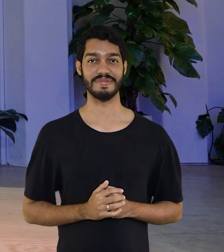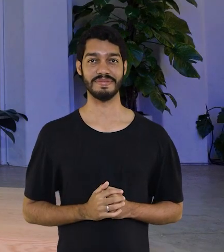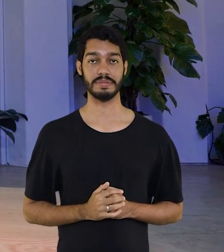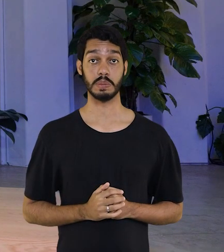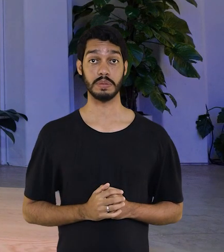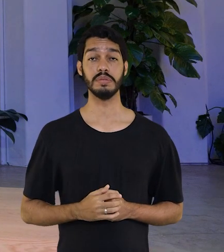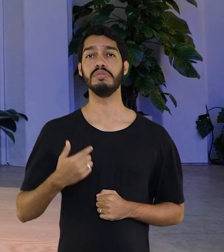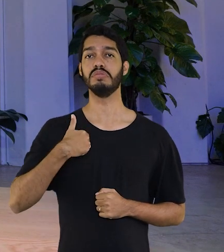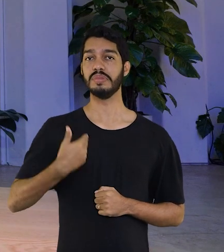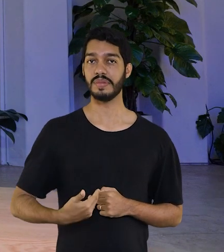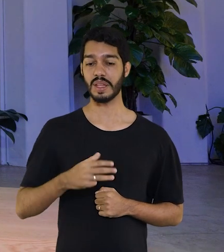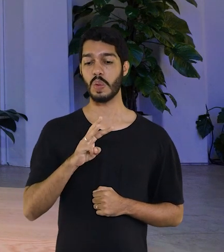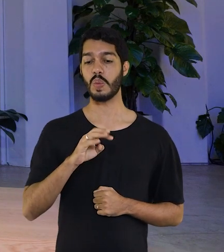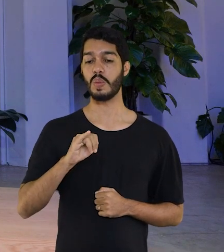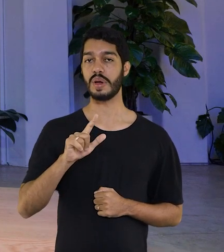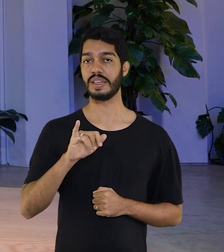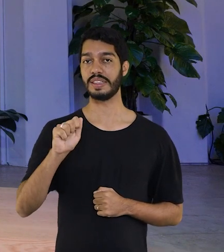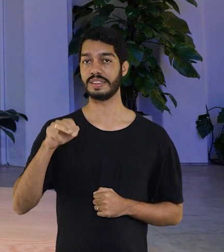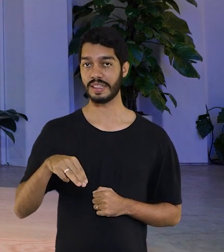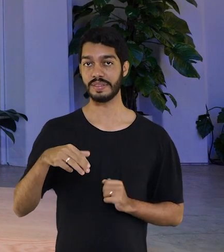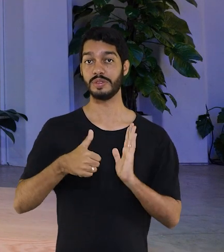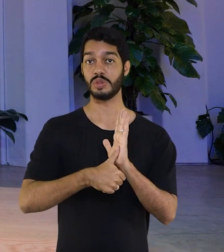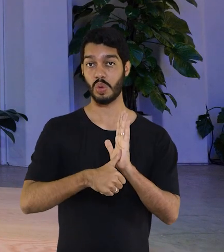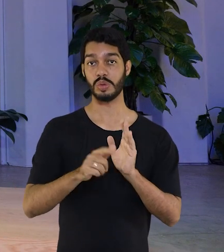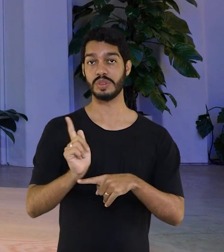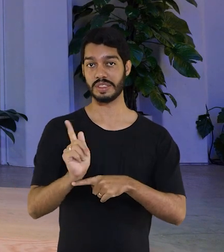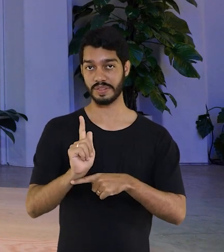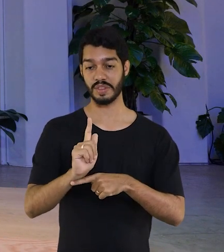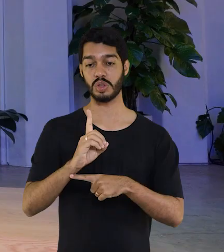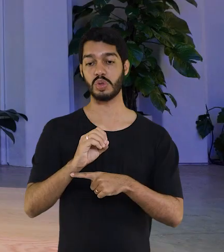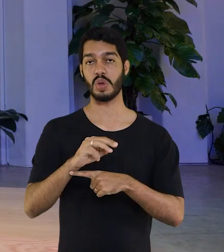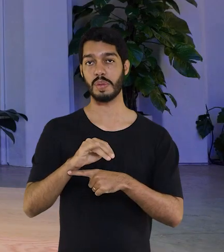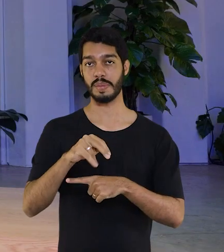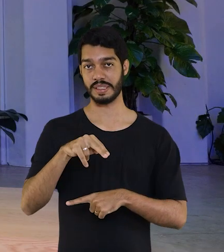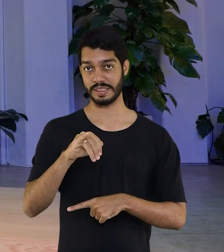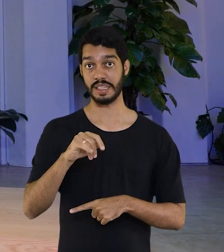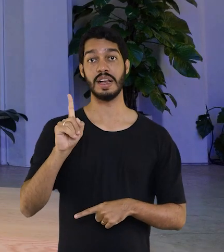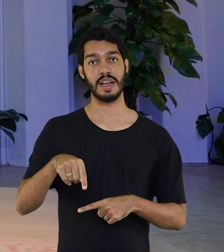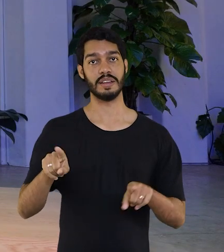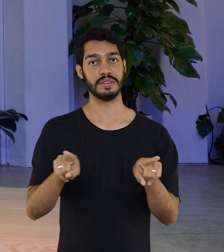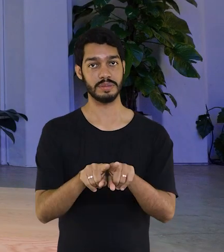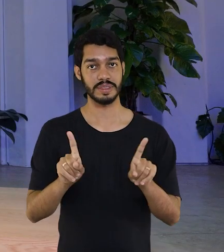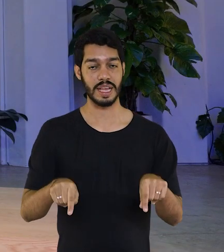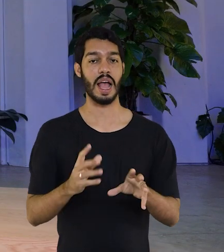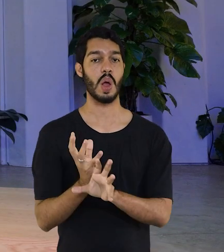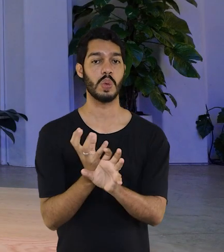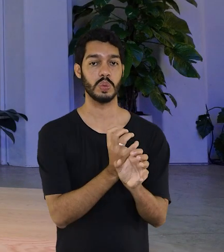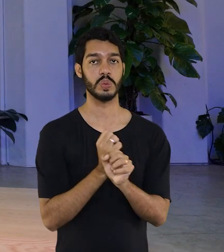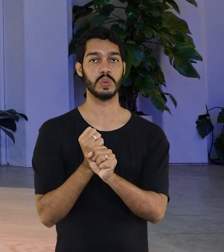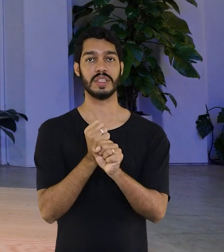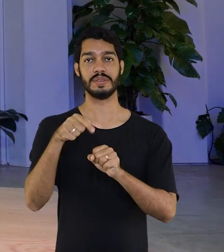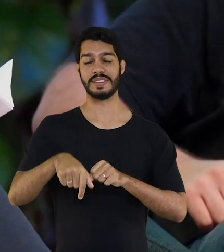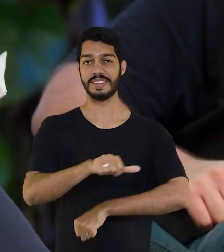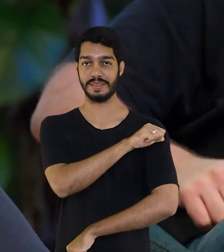Bom, e eu sou o William Mendes. Eu sou sócio-gerente da Domingues e Pinho Contadores, é uma empresa de outsourcing contábil aqui no Rio